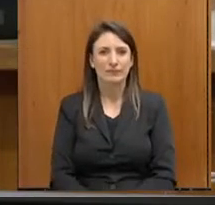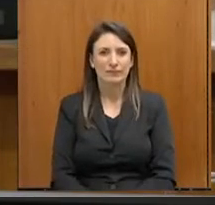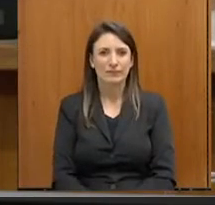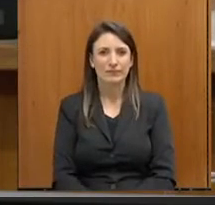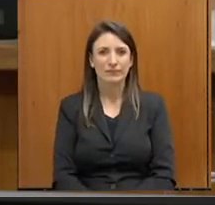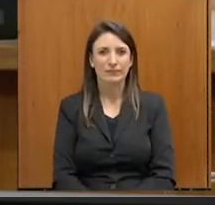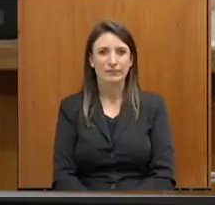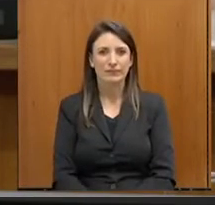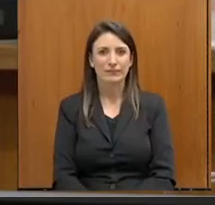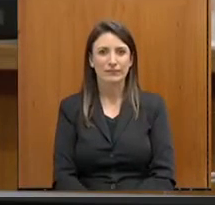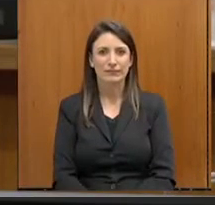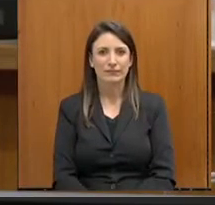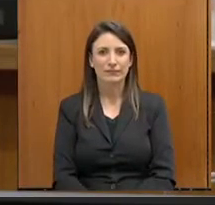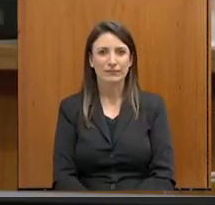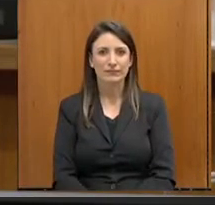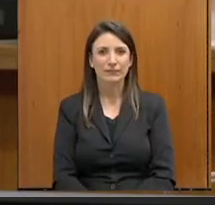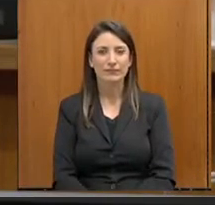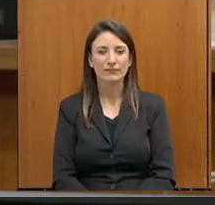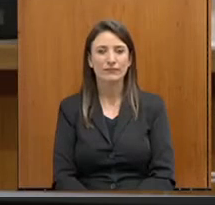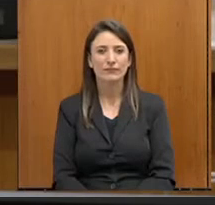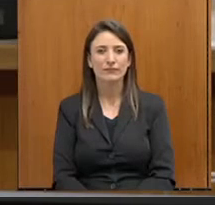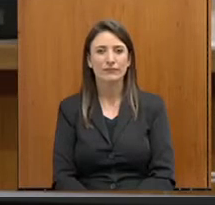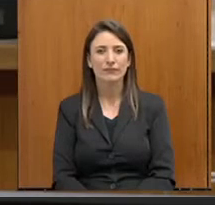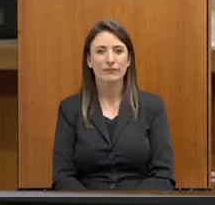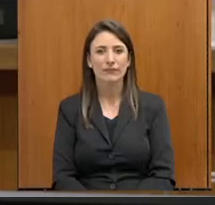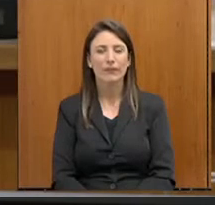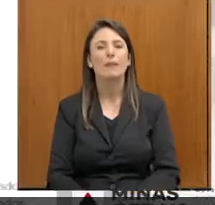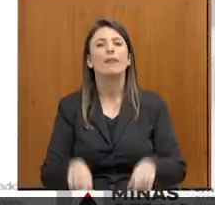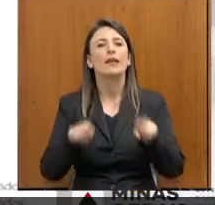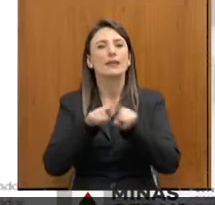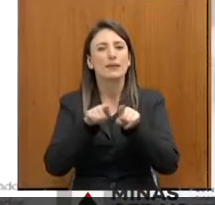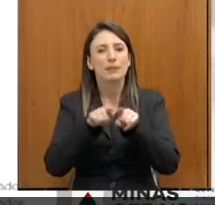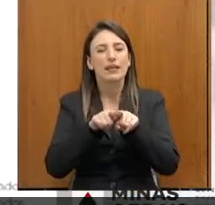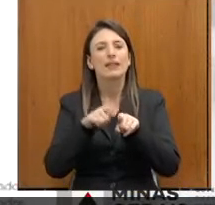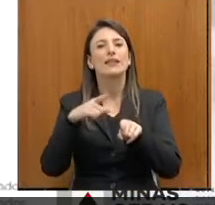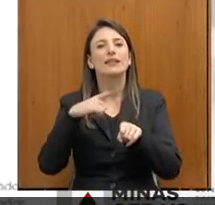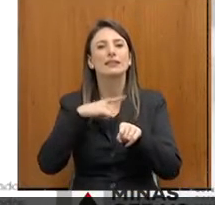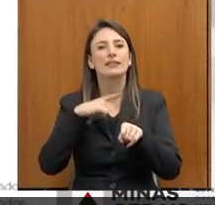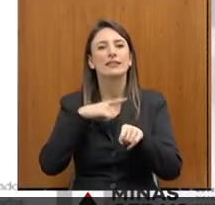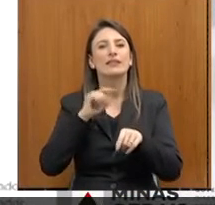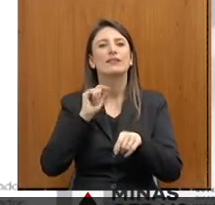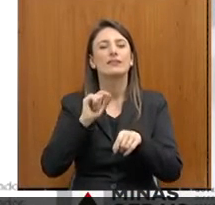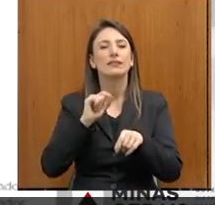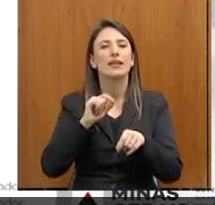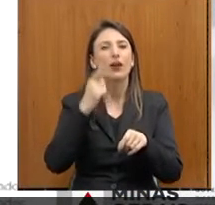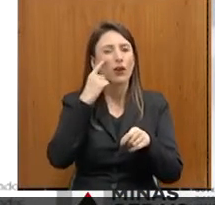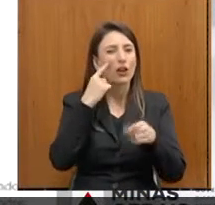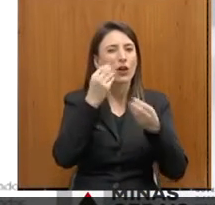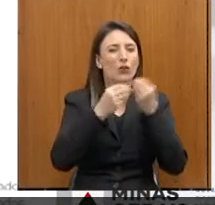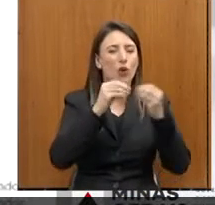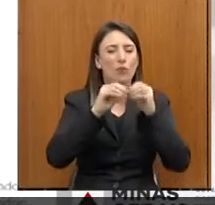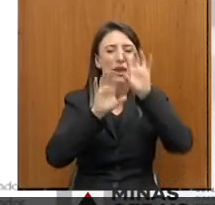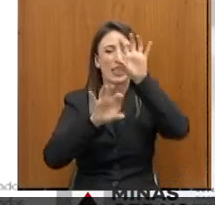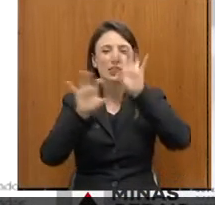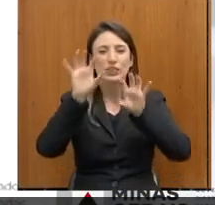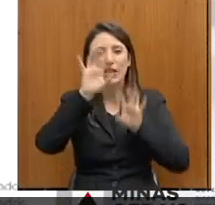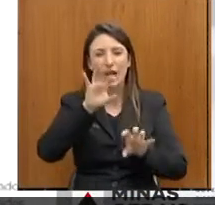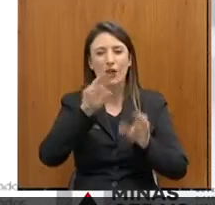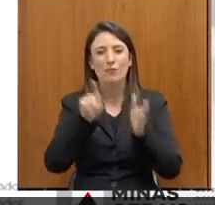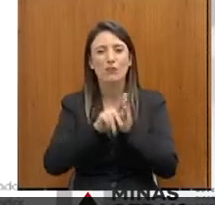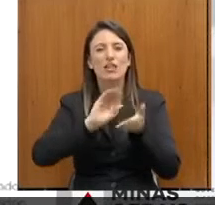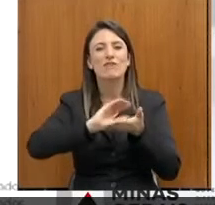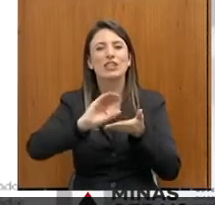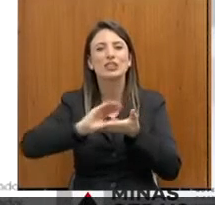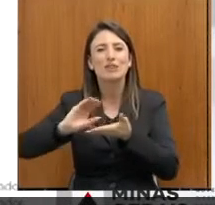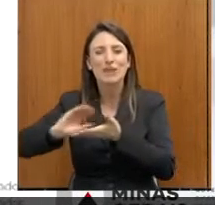Aqui nós temos é um pouquinho da distribuição Regional dos investimentos que atraímos e podemos perceber